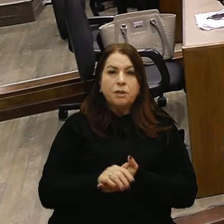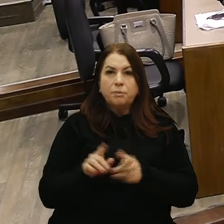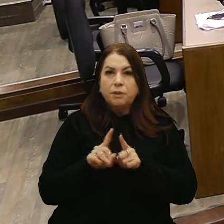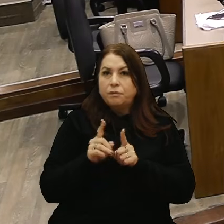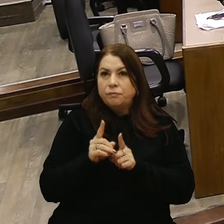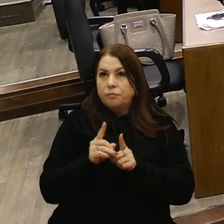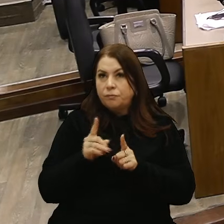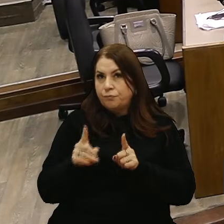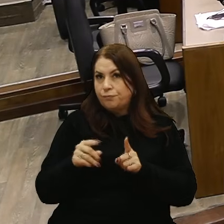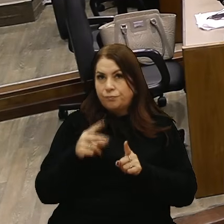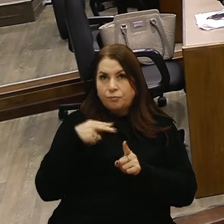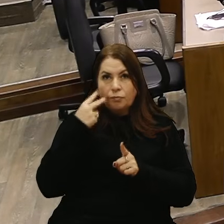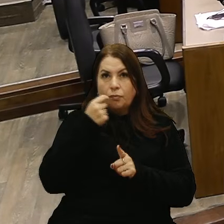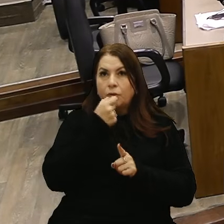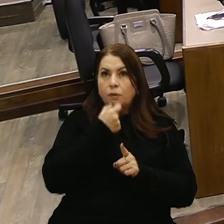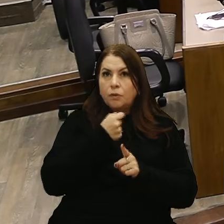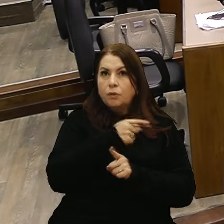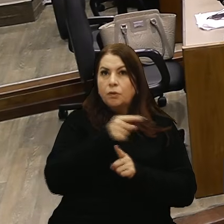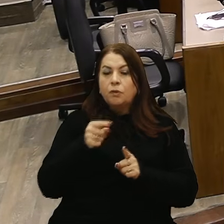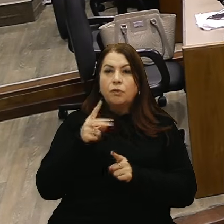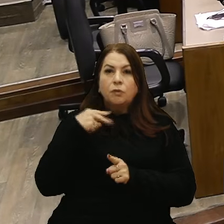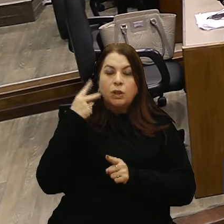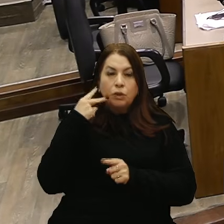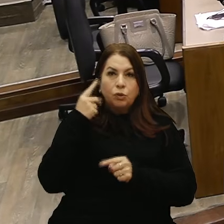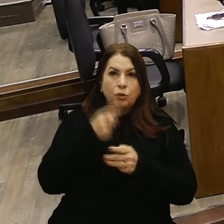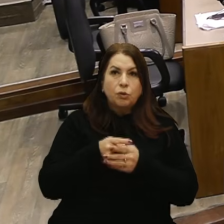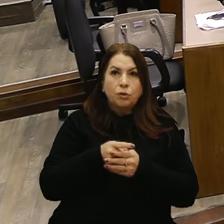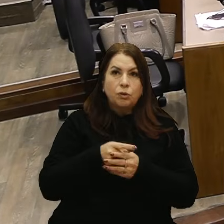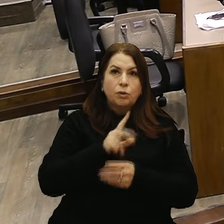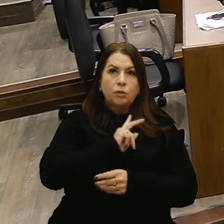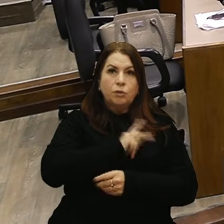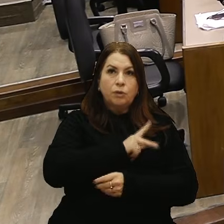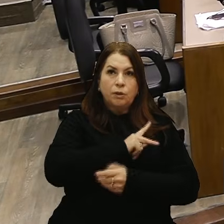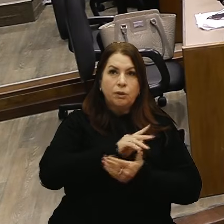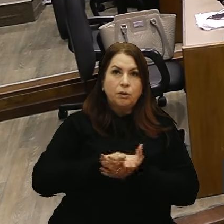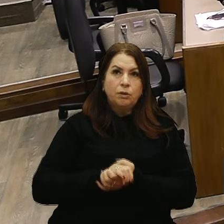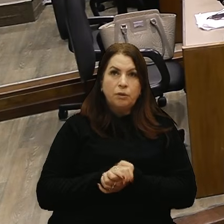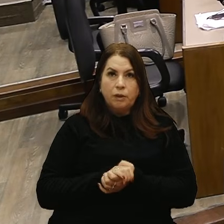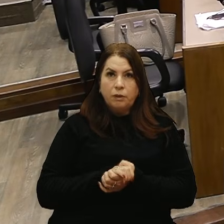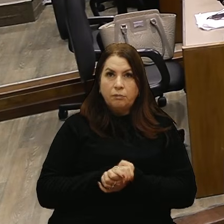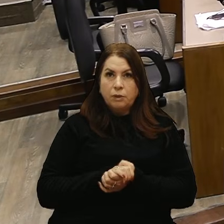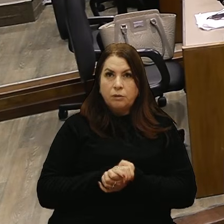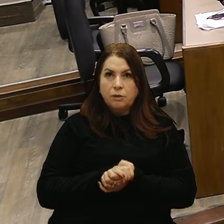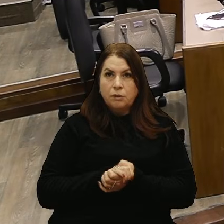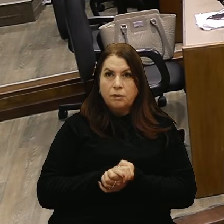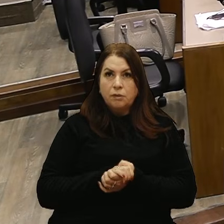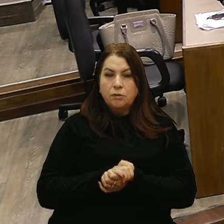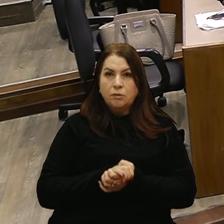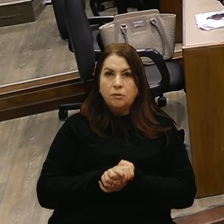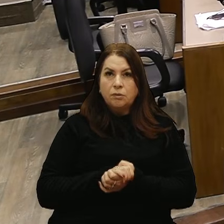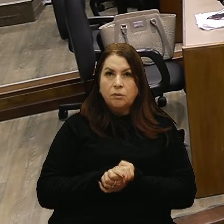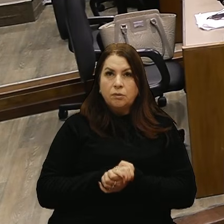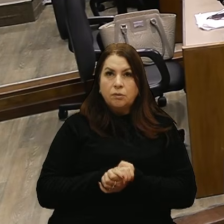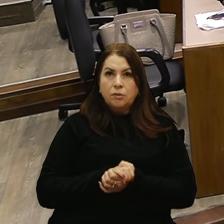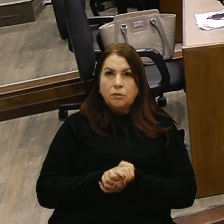vereador Tenente Cristiano. Próximo vereador inscrito, vereador Pedro Rodrigues, com a palavra.